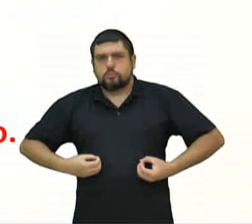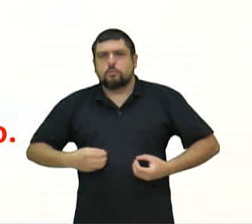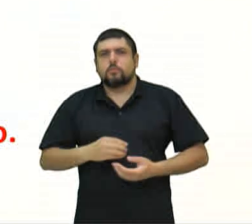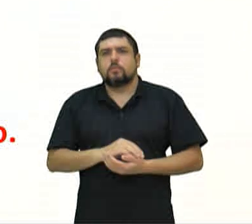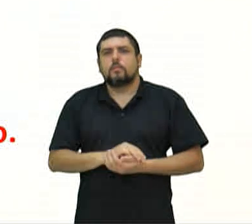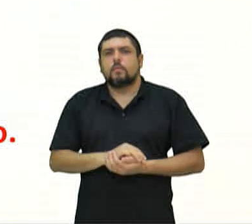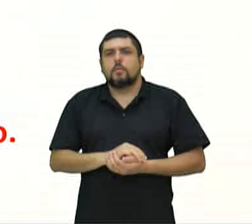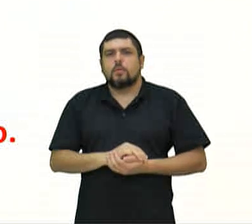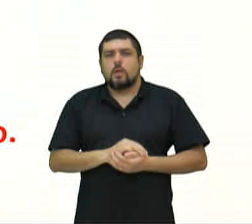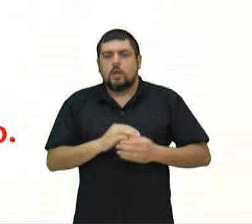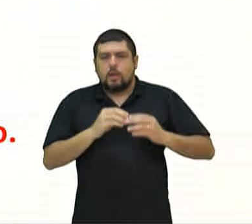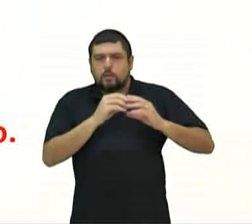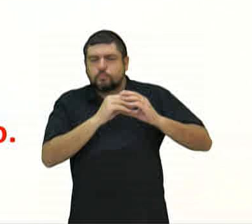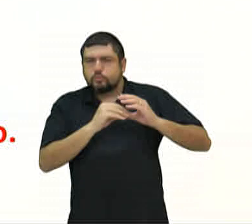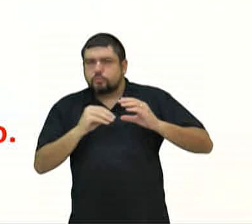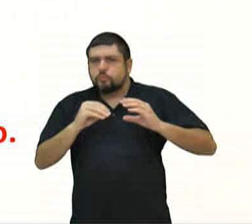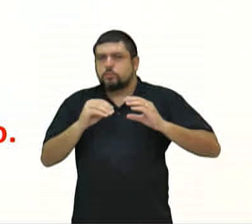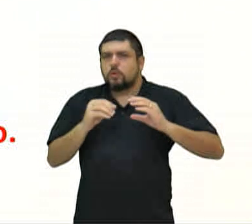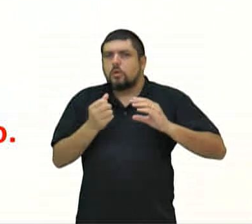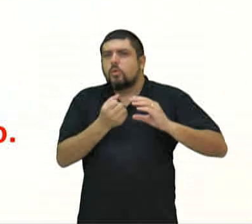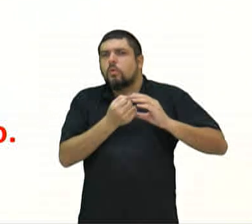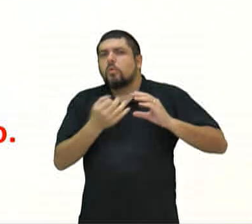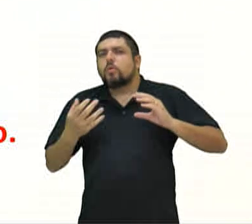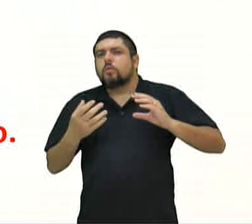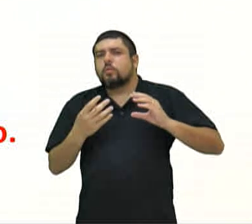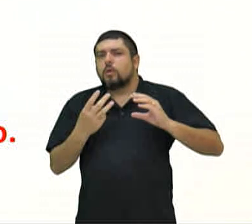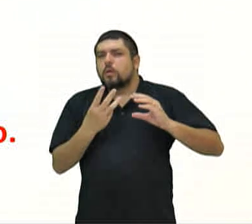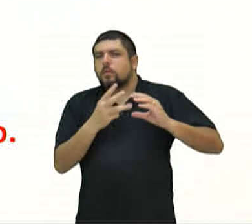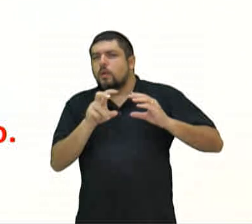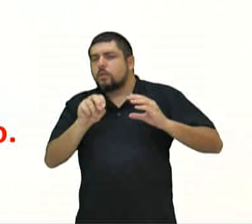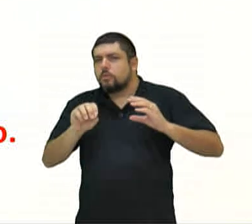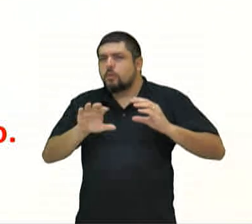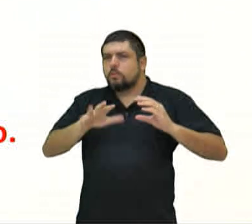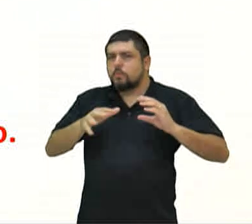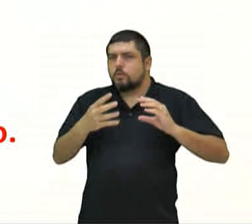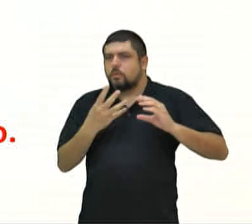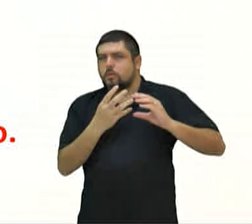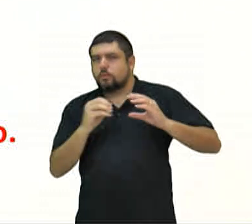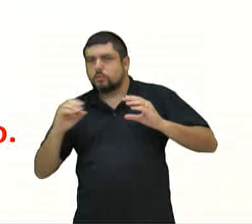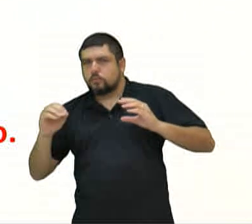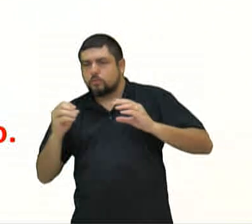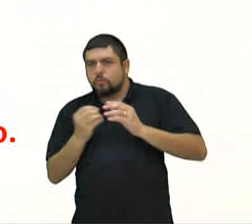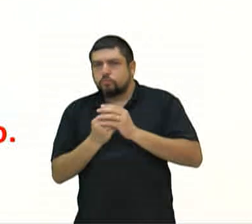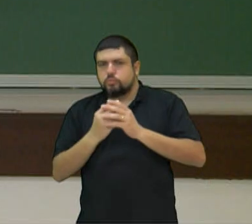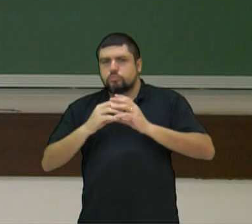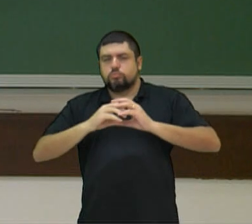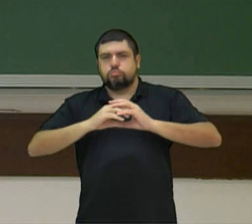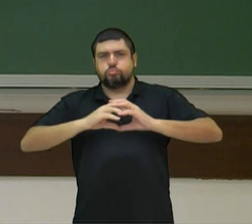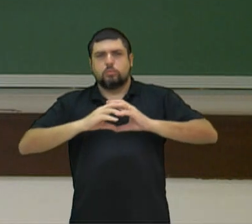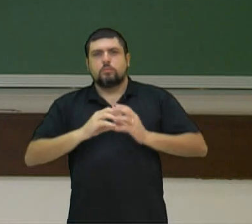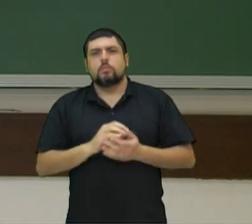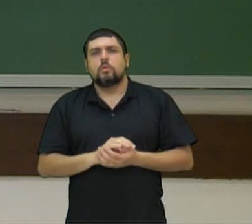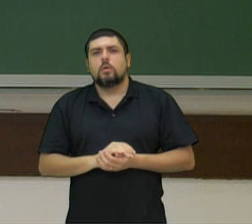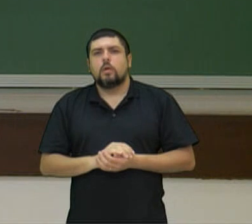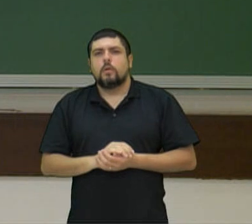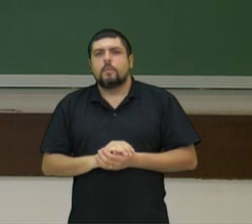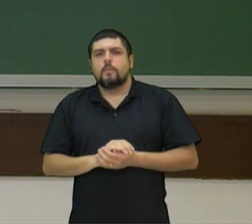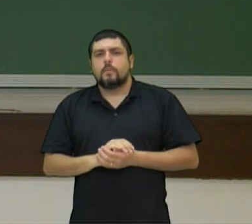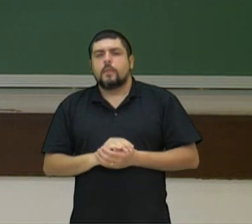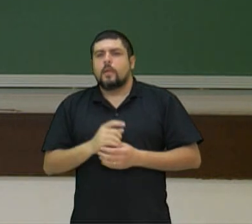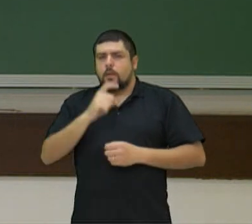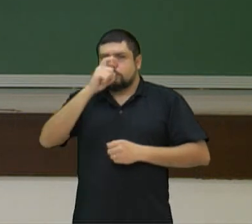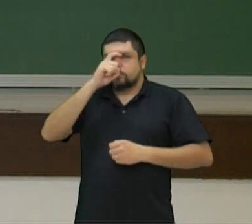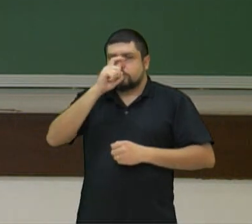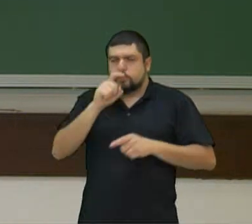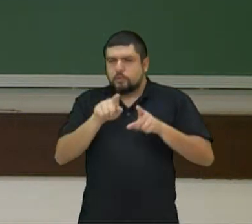apenas 350 a 400 irão amadurecer, na forma de ovócito secundário. A cada ciclo menstrual, a